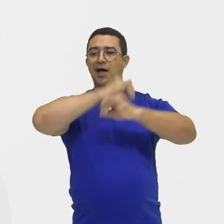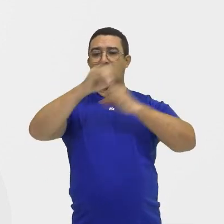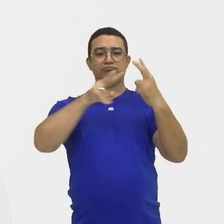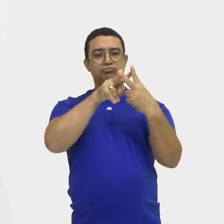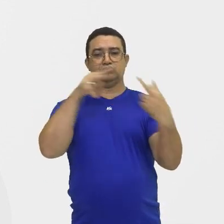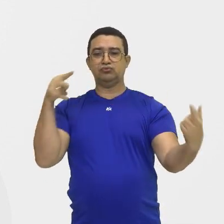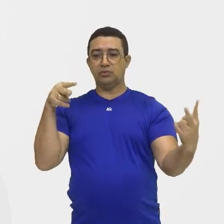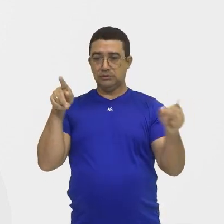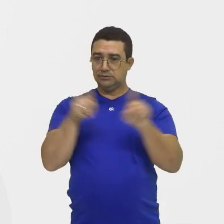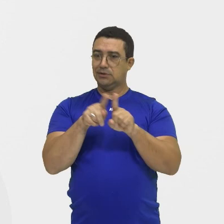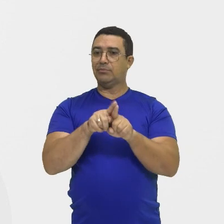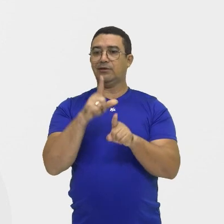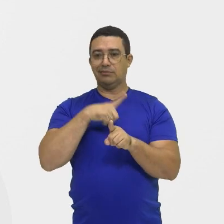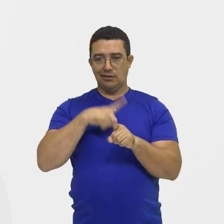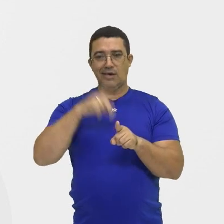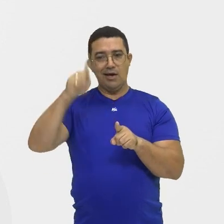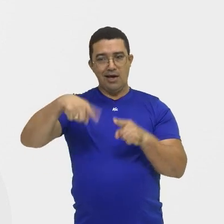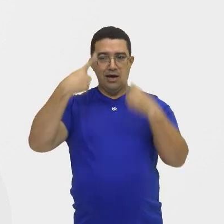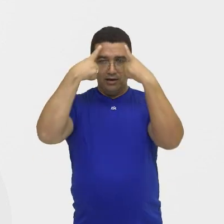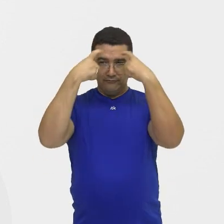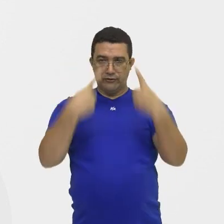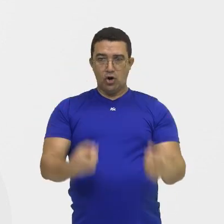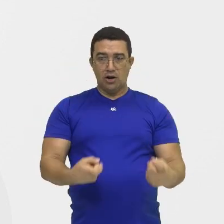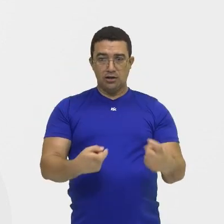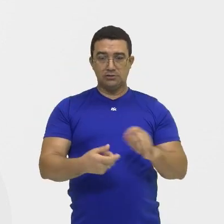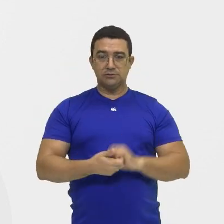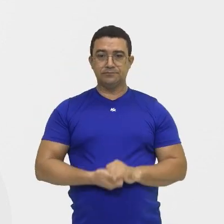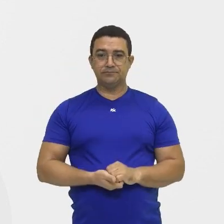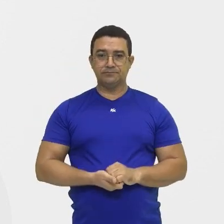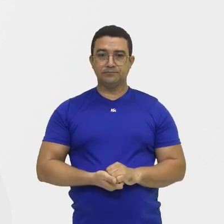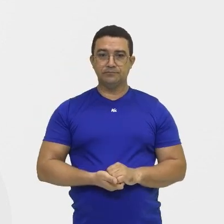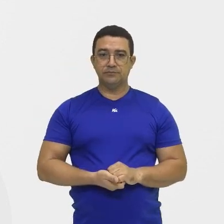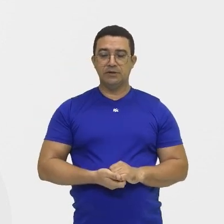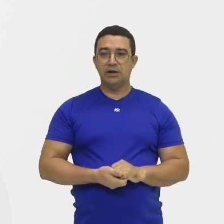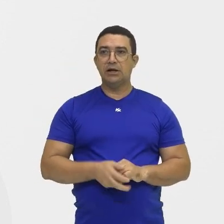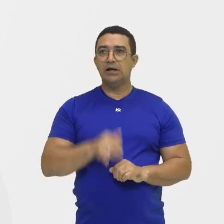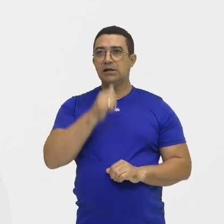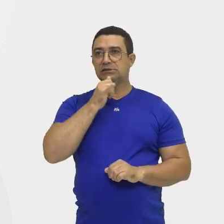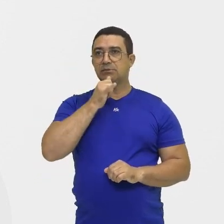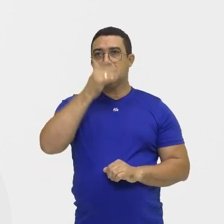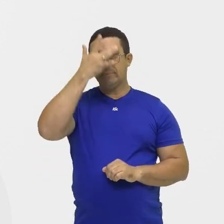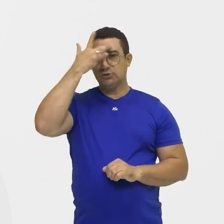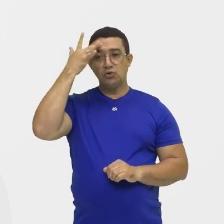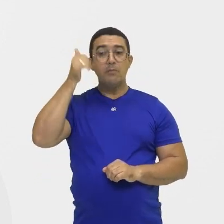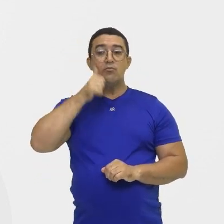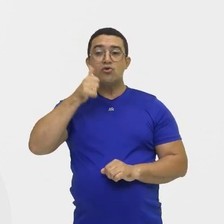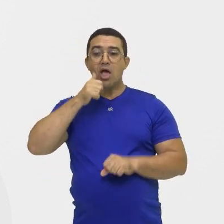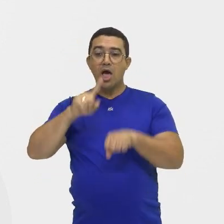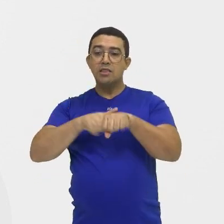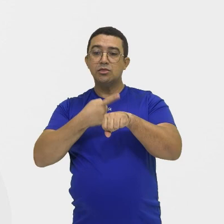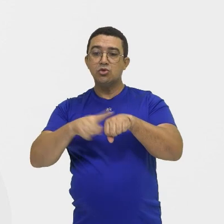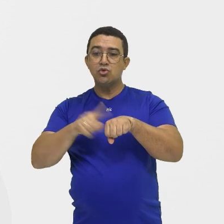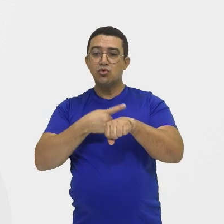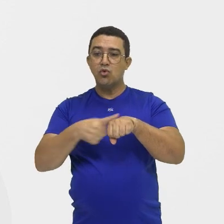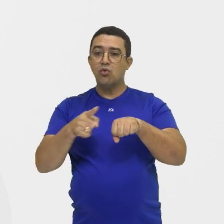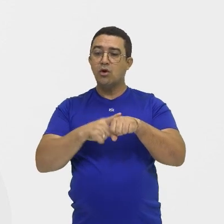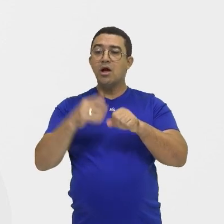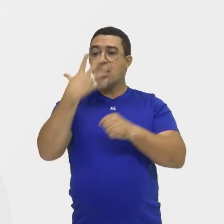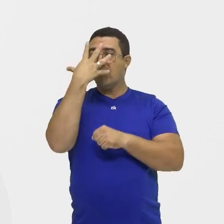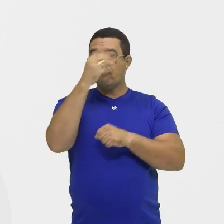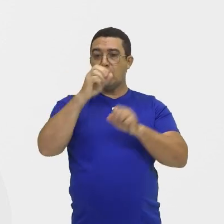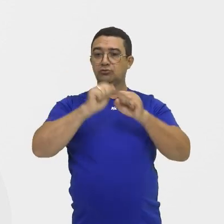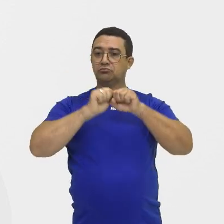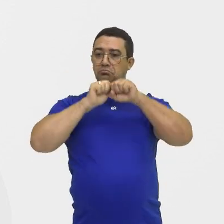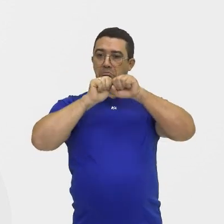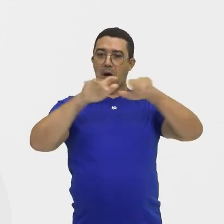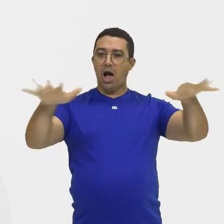tinha nada na lei que se referisse a crimes online, né? De gente publicar, por exemplo, um nude de uma mulher e chantagear,